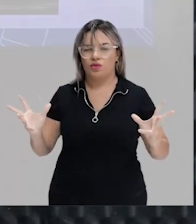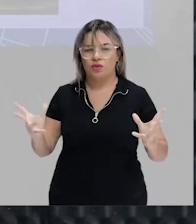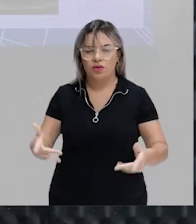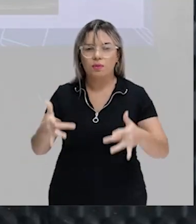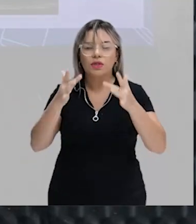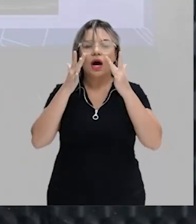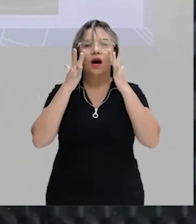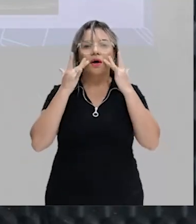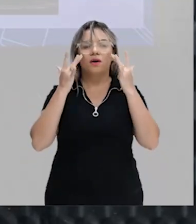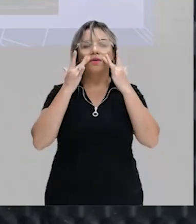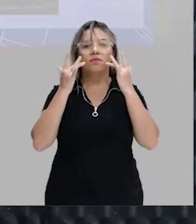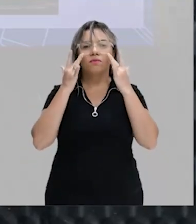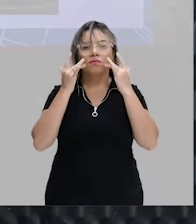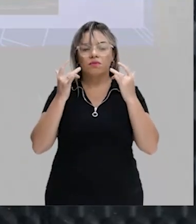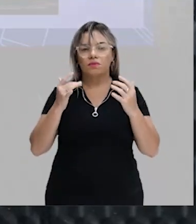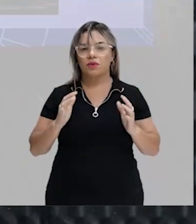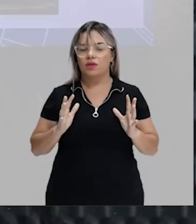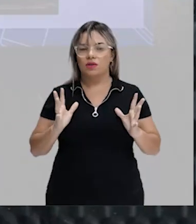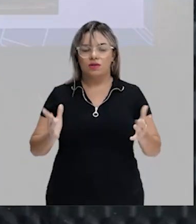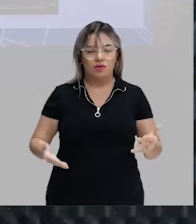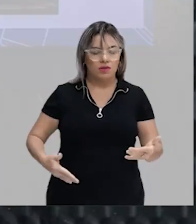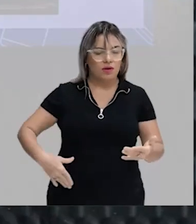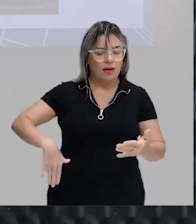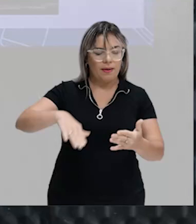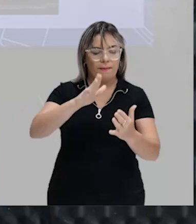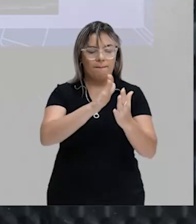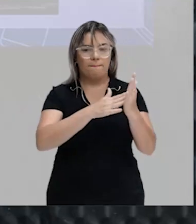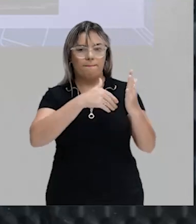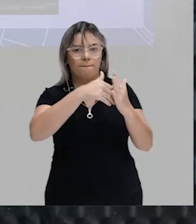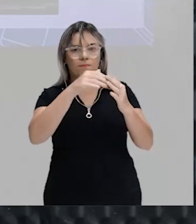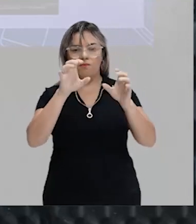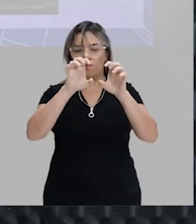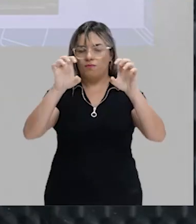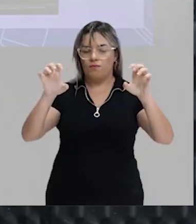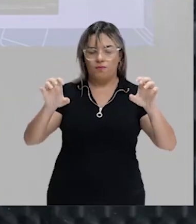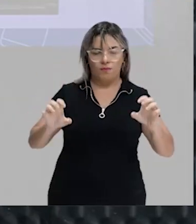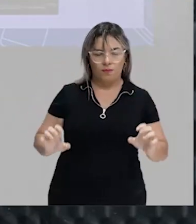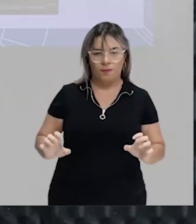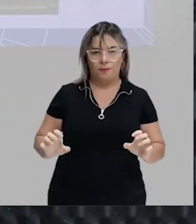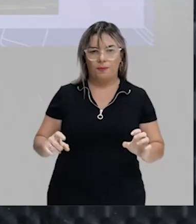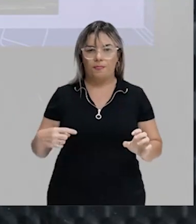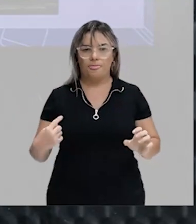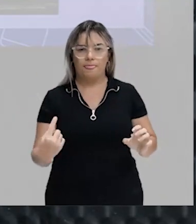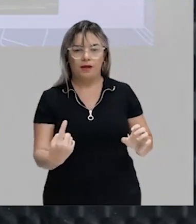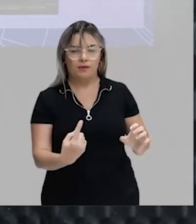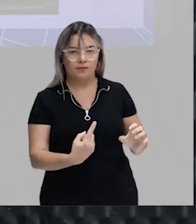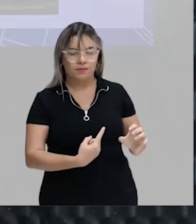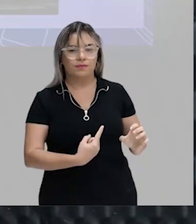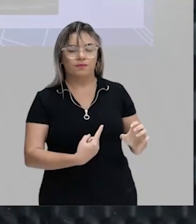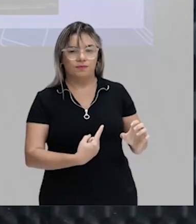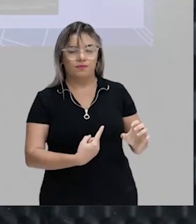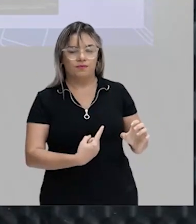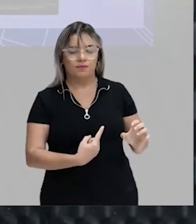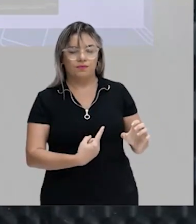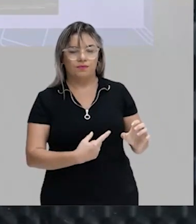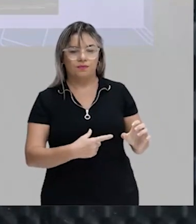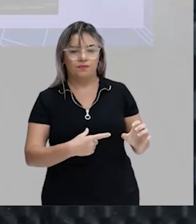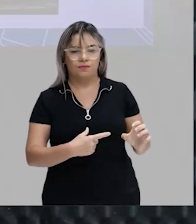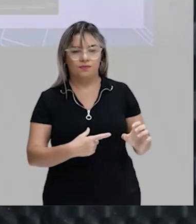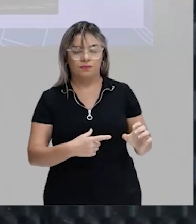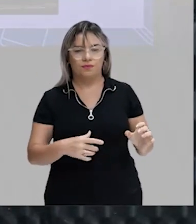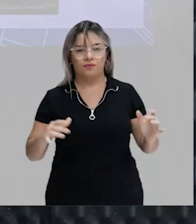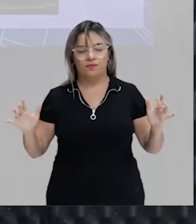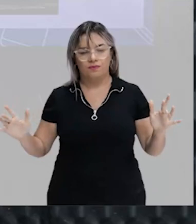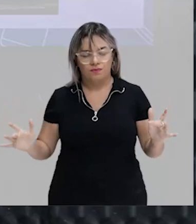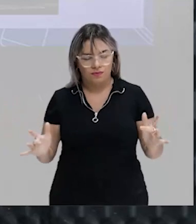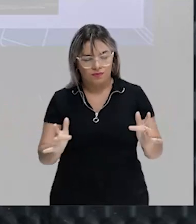arte, certo? Pintura, escultura, e para nós essa